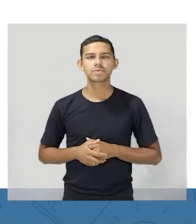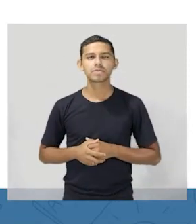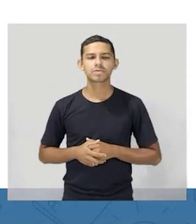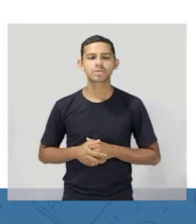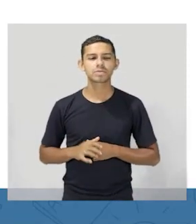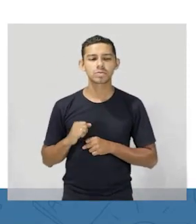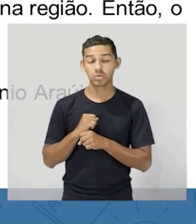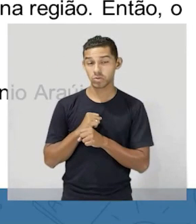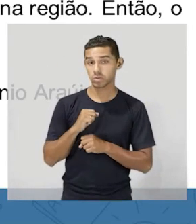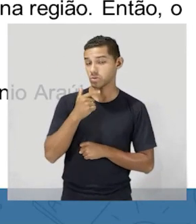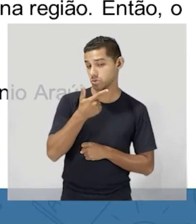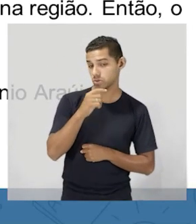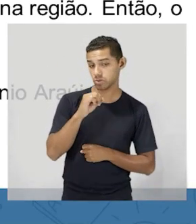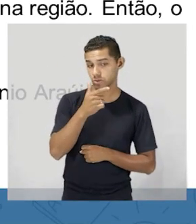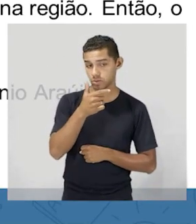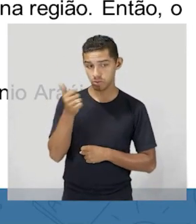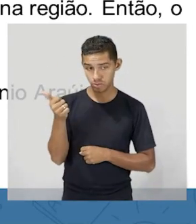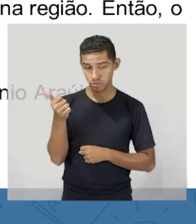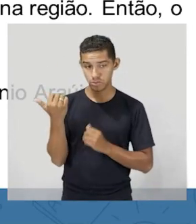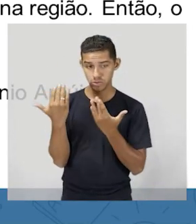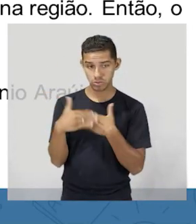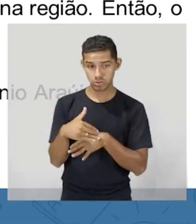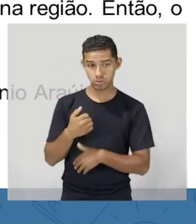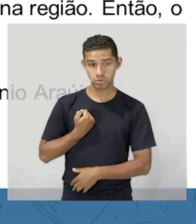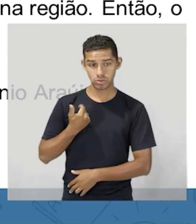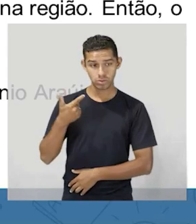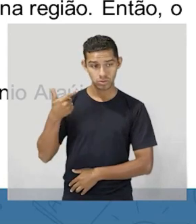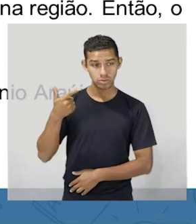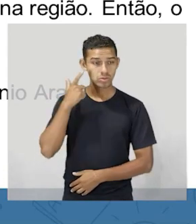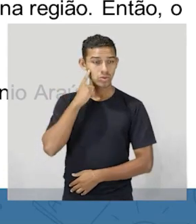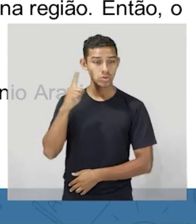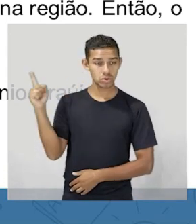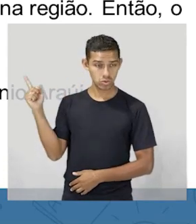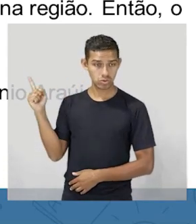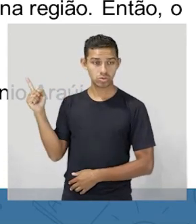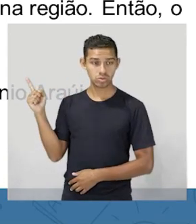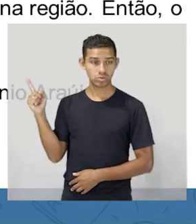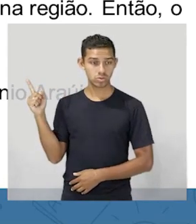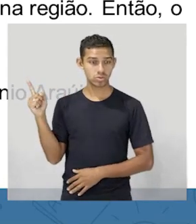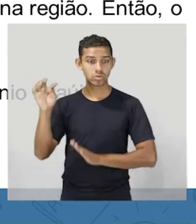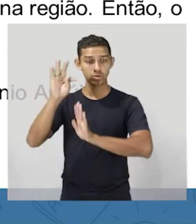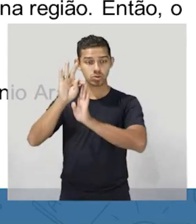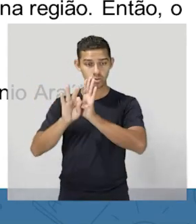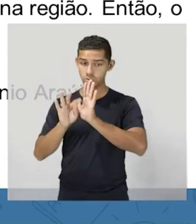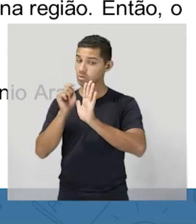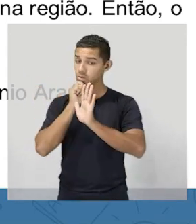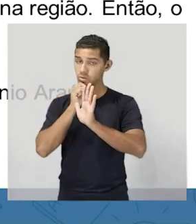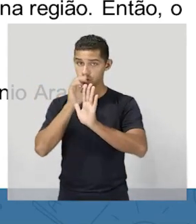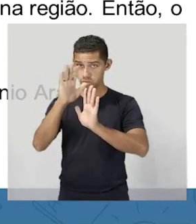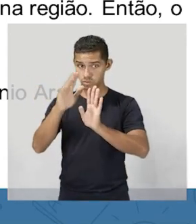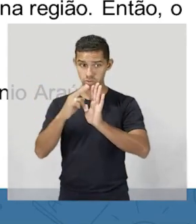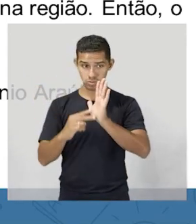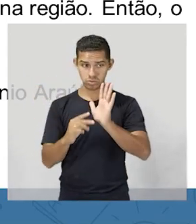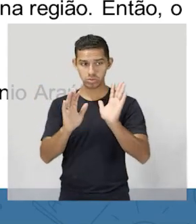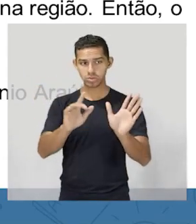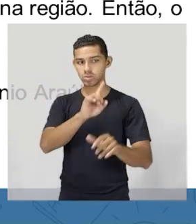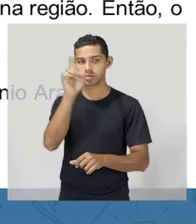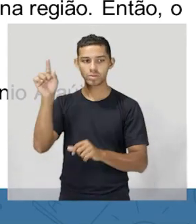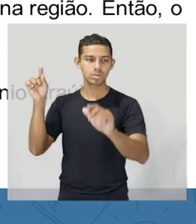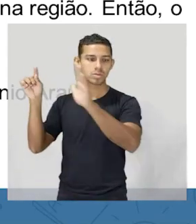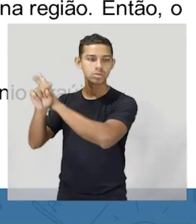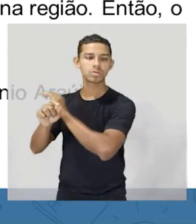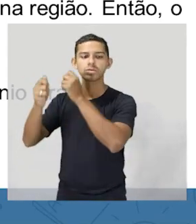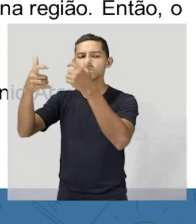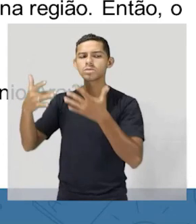de 2021 também, questão da prova 2. Texto motivador, ainda não vou ler ele contigo. Ele